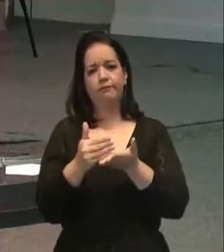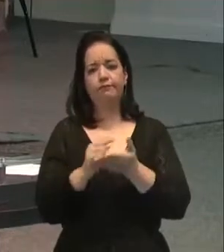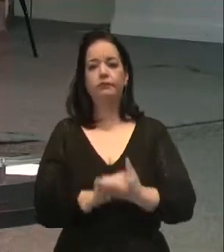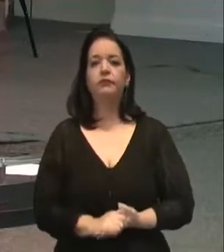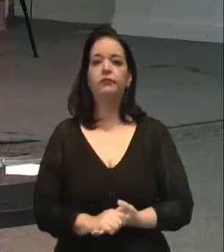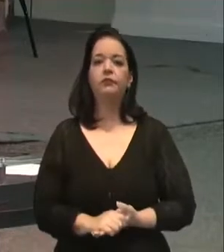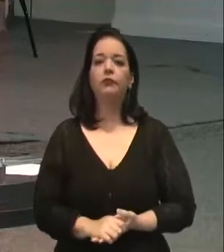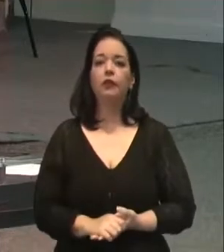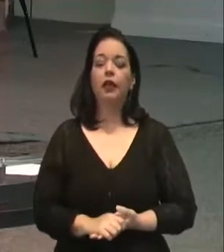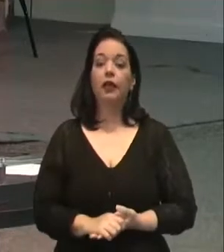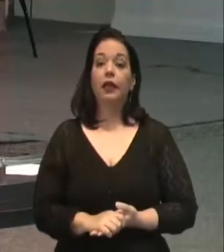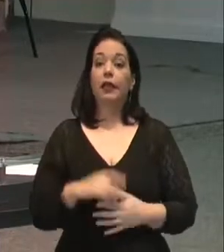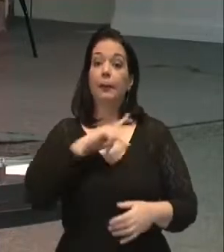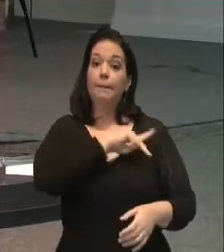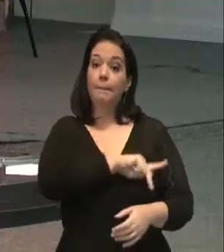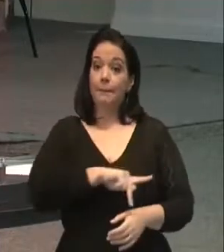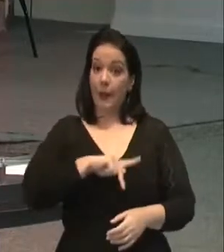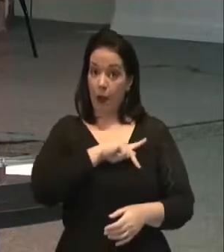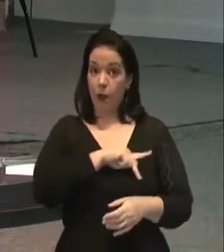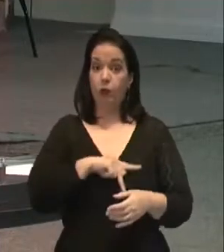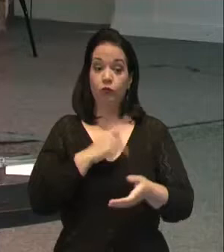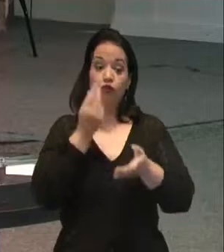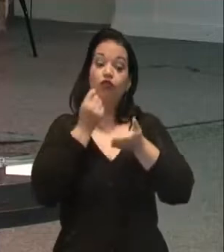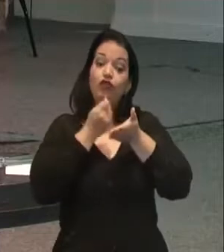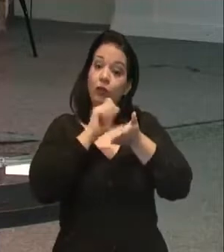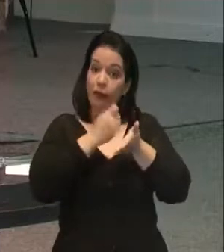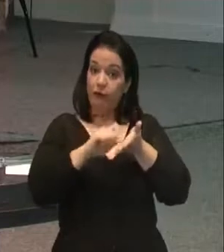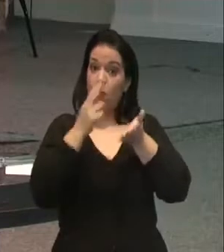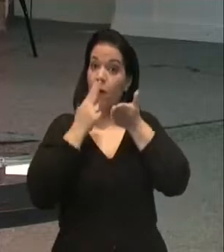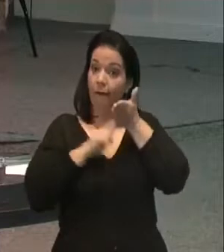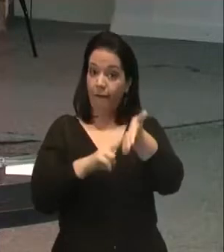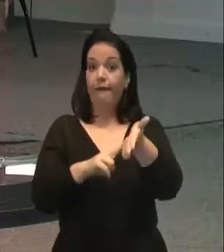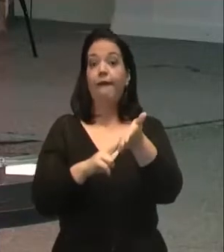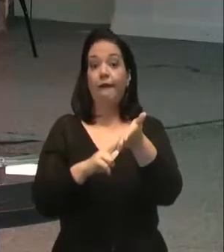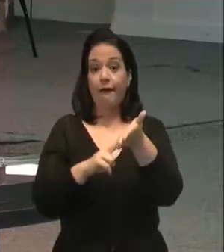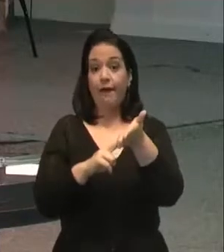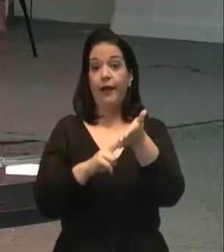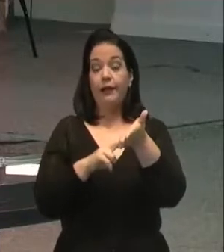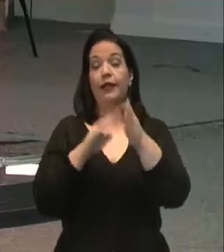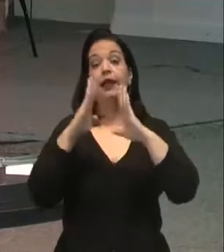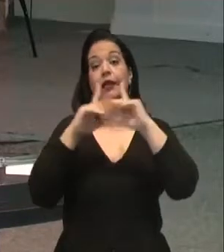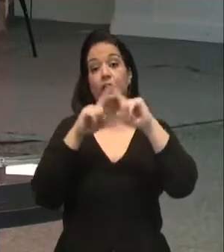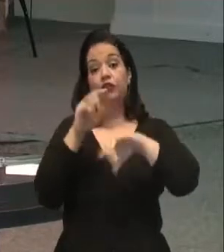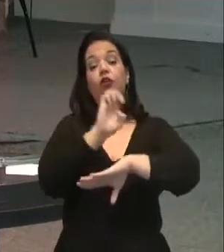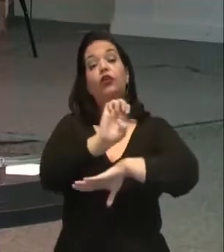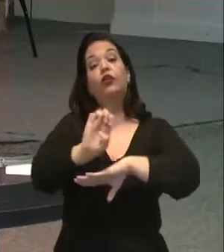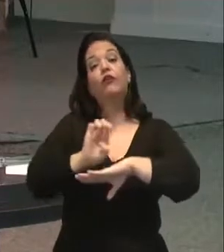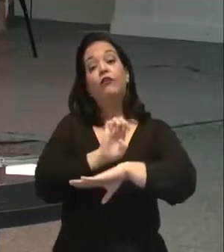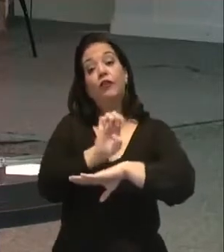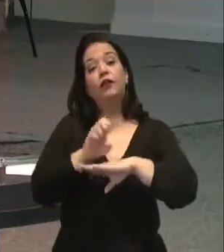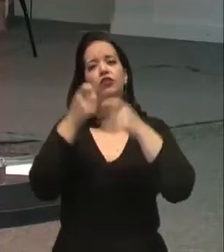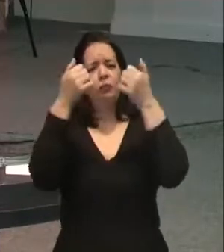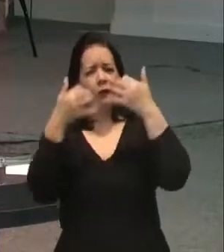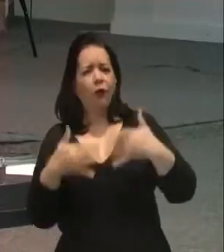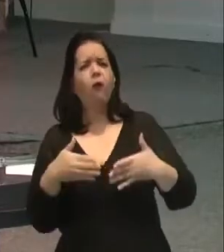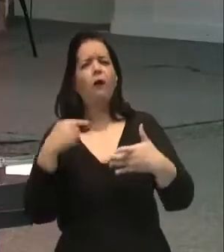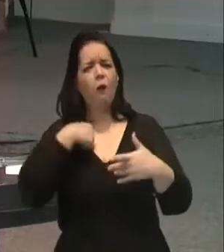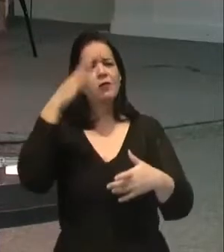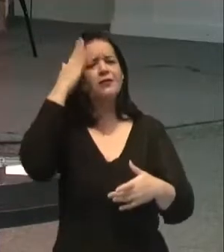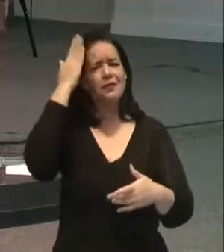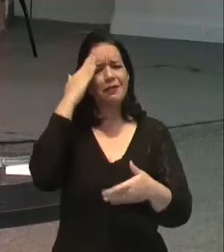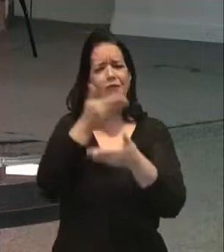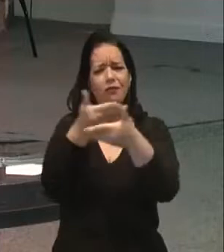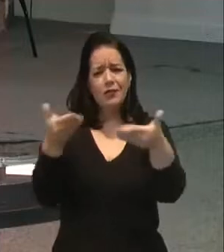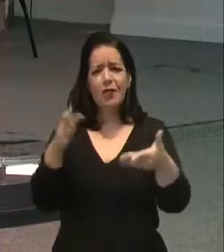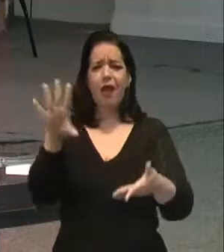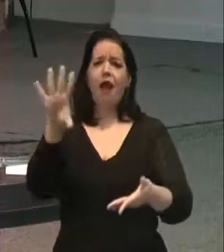Efésios o amor que essa igreja tinha por Jesus. Paulo reconhece a grande fidelidade